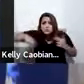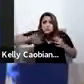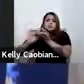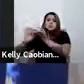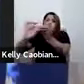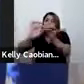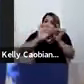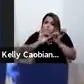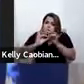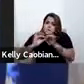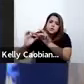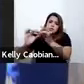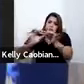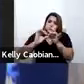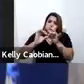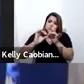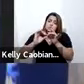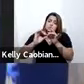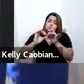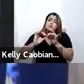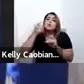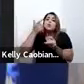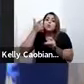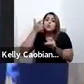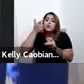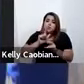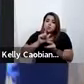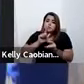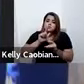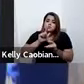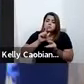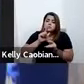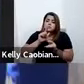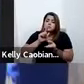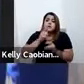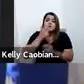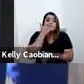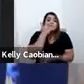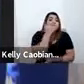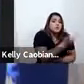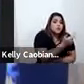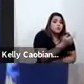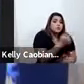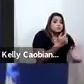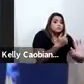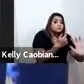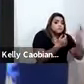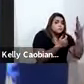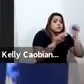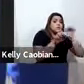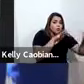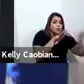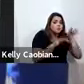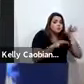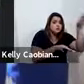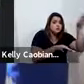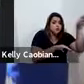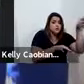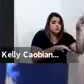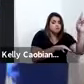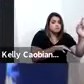quantos tiveram contato com o fato que aconteceu e com o movimento grevista que daí se